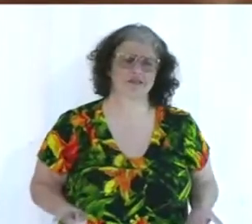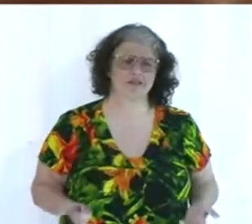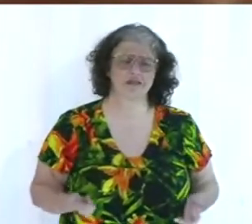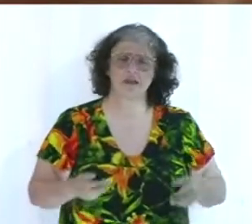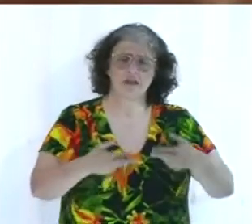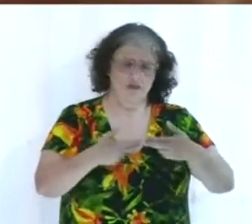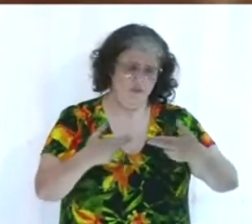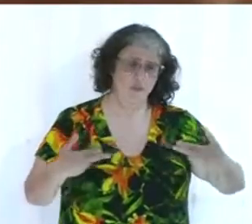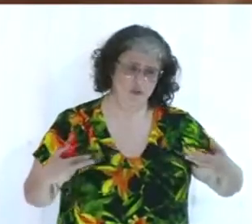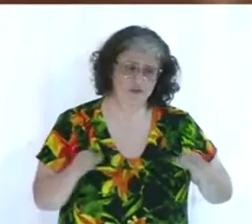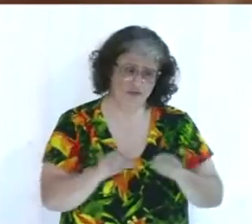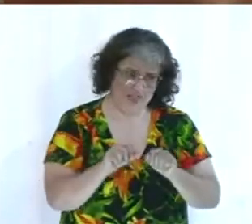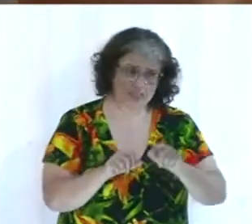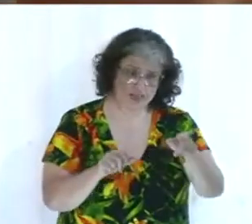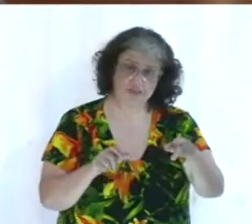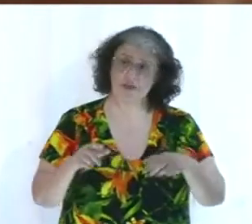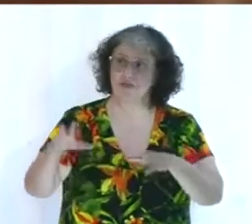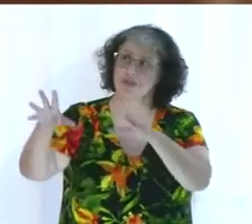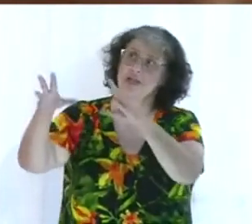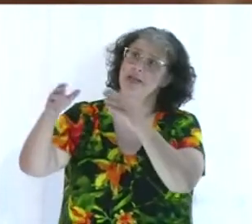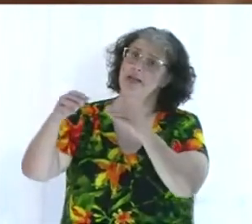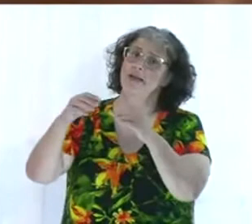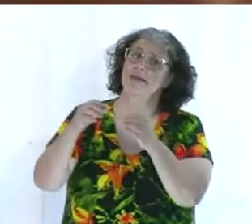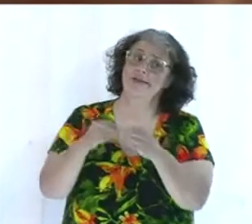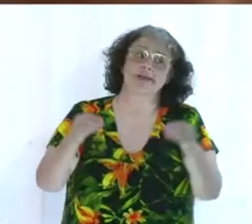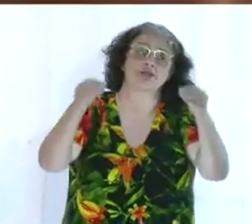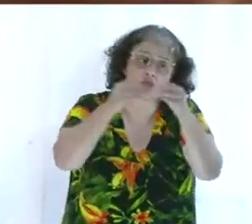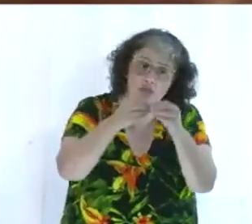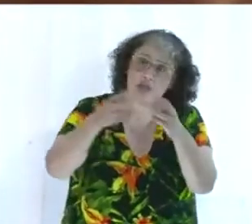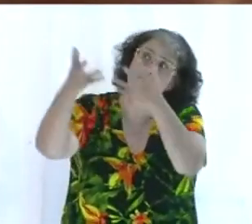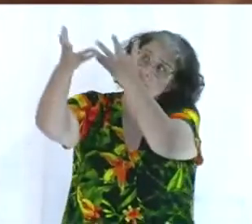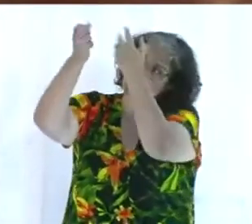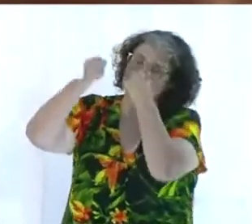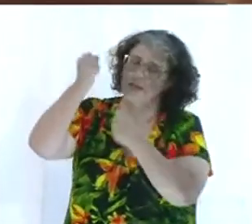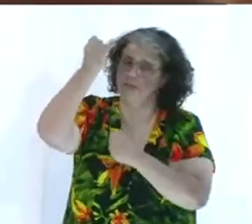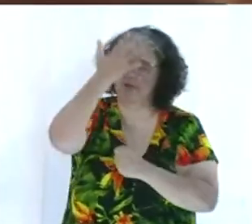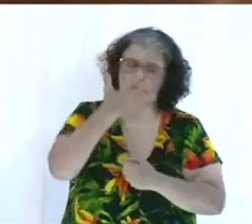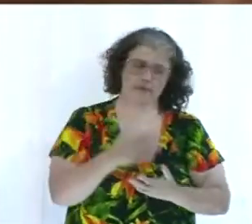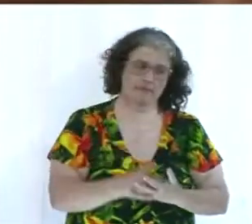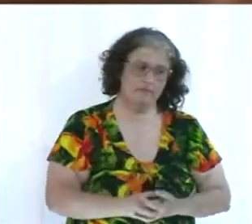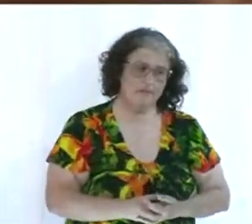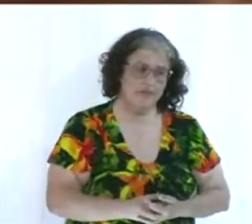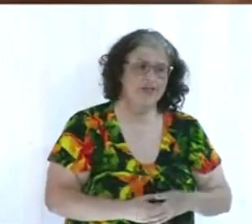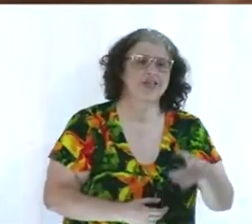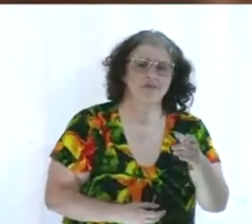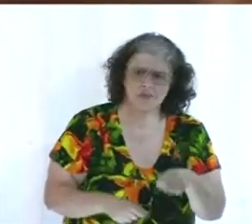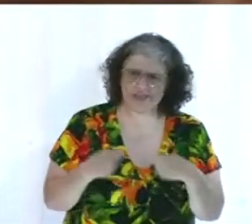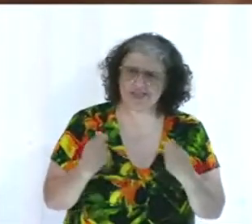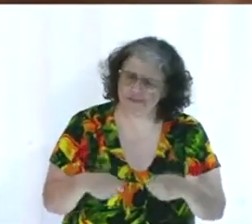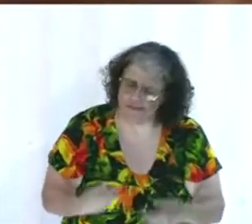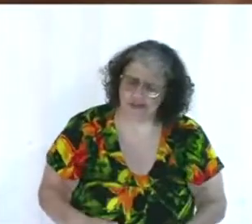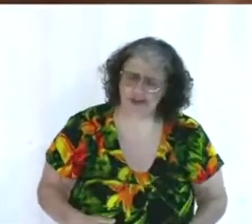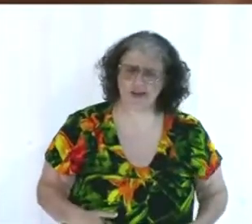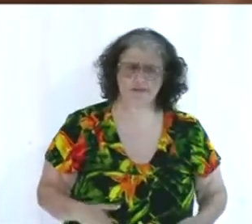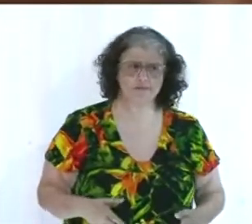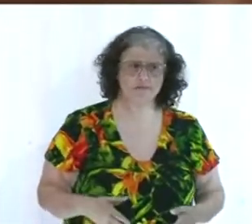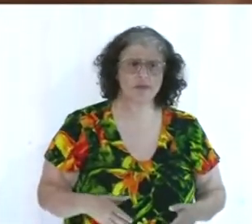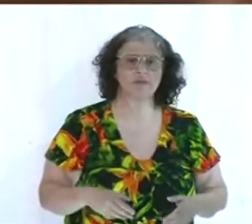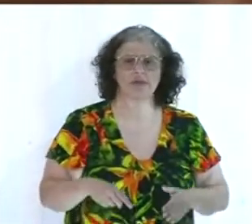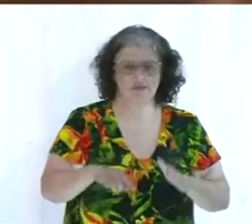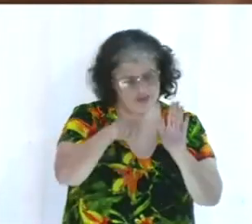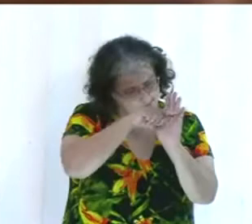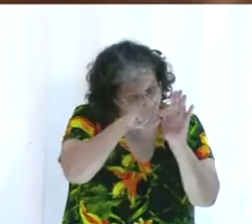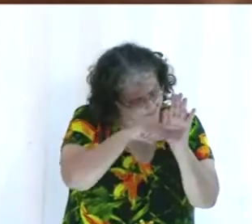sacrifícios, você precisa fazer campanhas, você precisa ficar semanas e semanas numa campanha, senão Deus não vai te